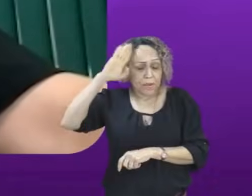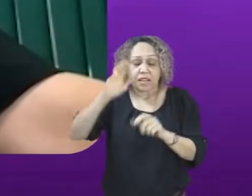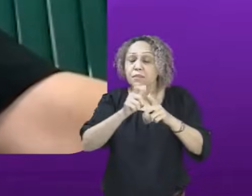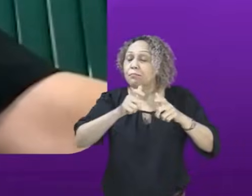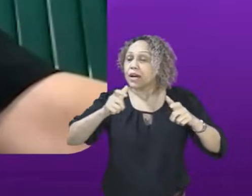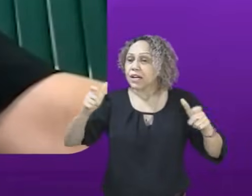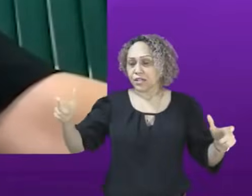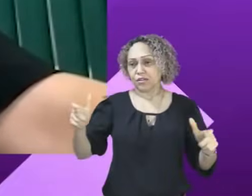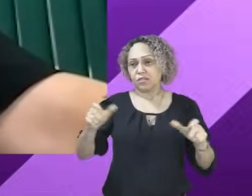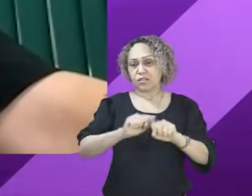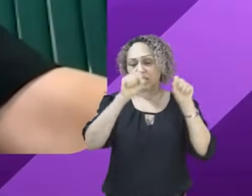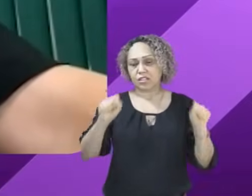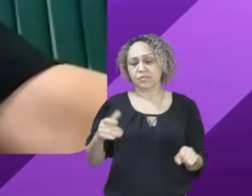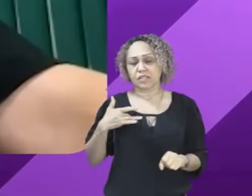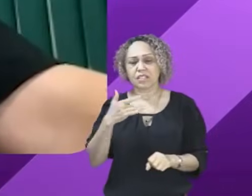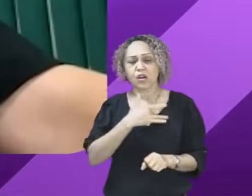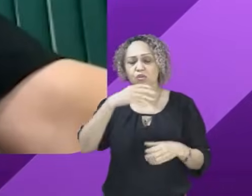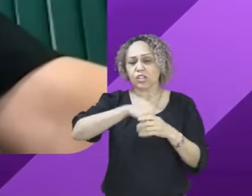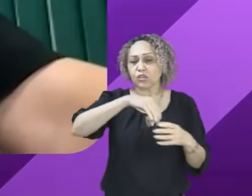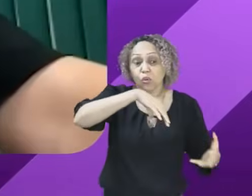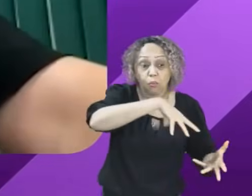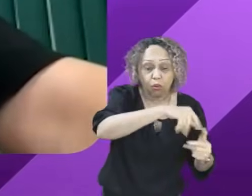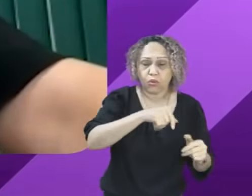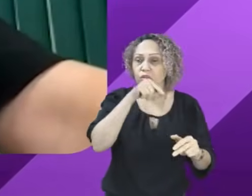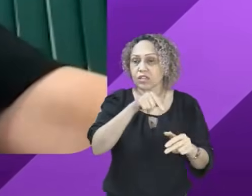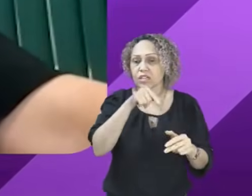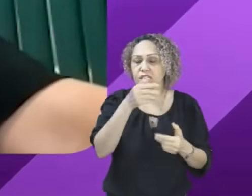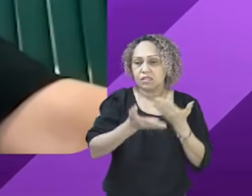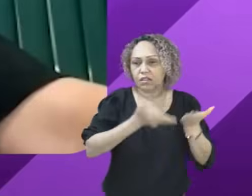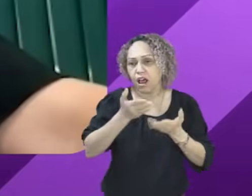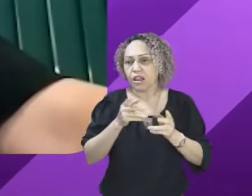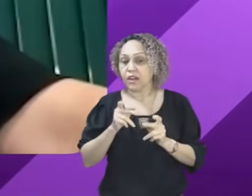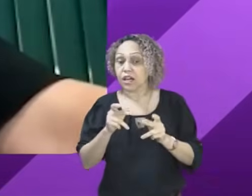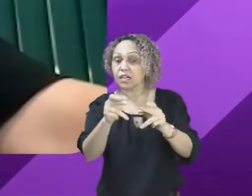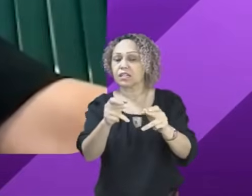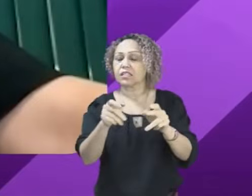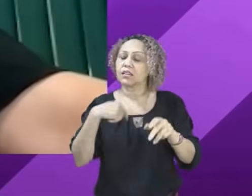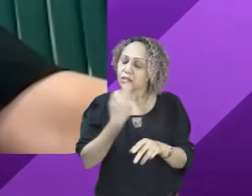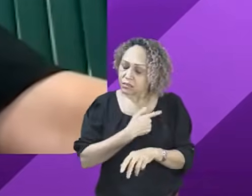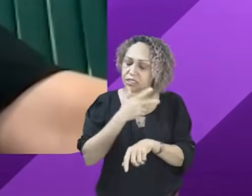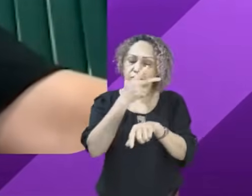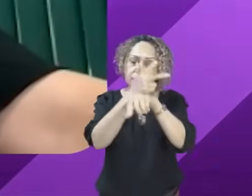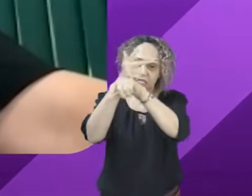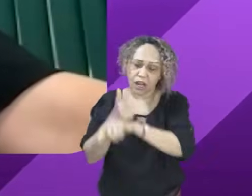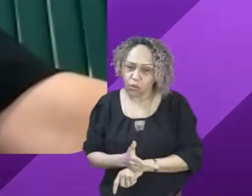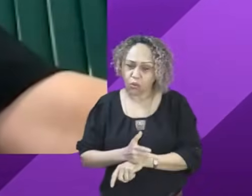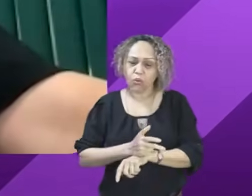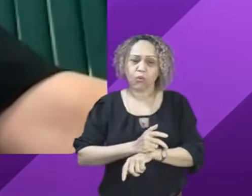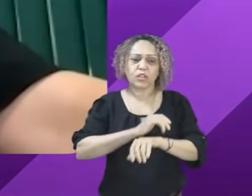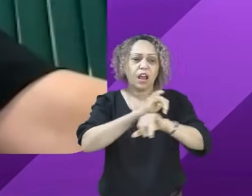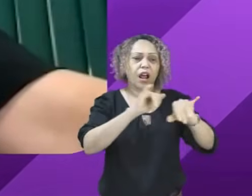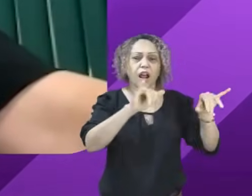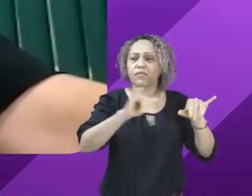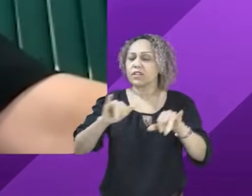Um equipamento desse, a gente tem que ir para as nossas redes falar, fazer um vídeo, falar para os nossos colegas, para os